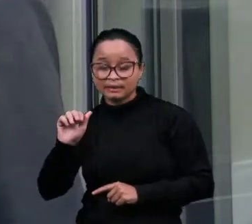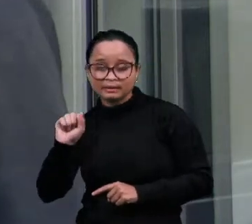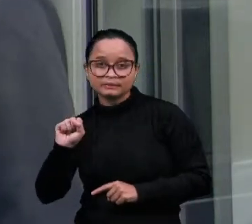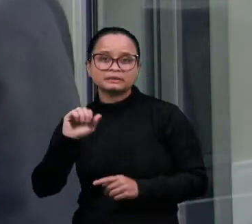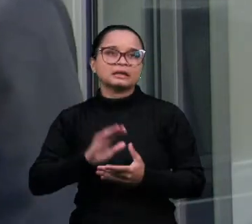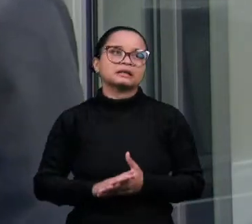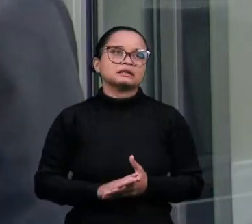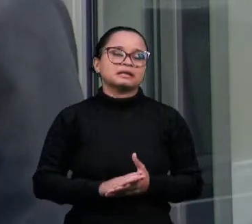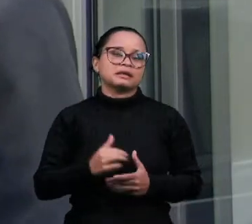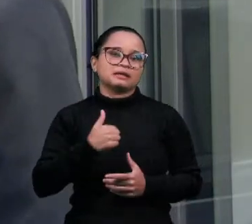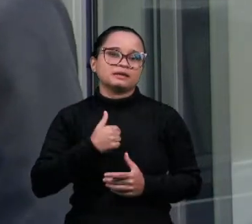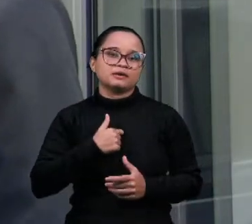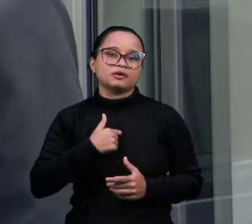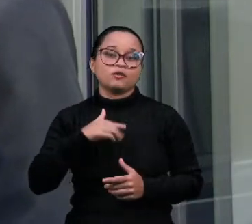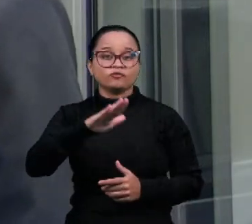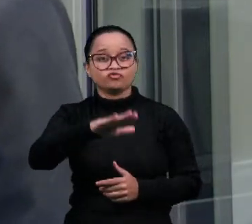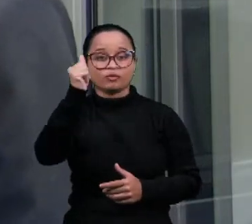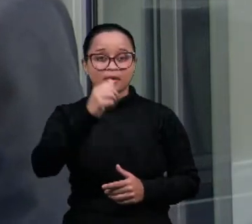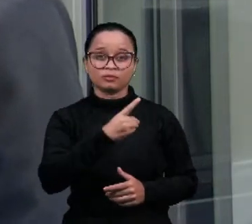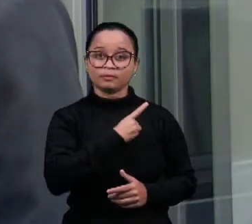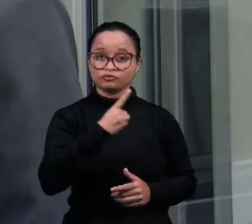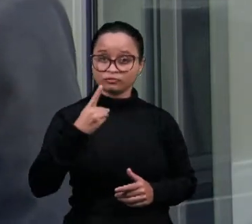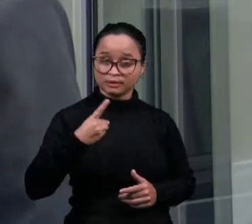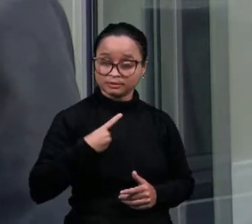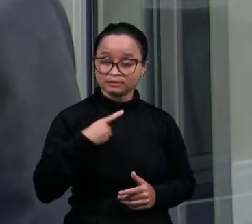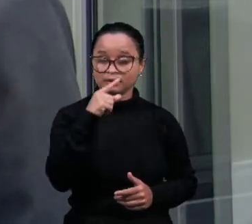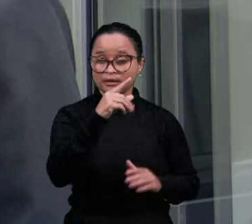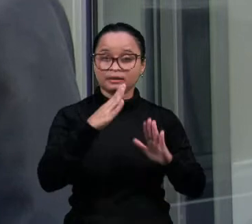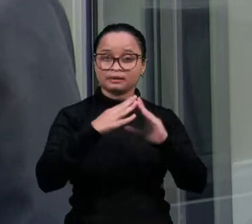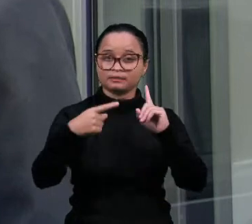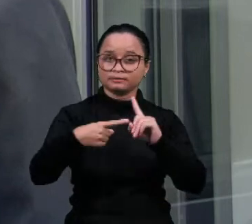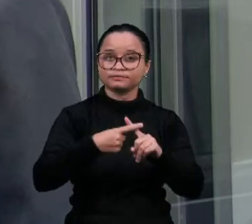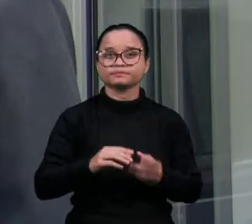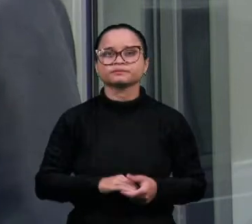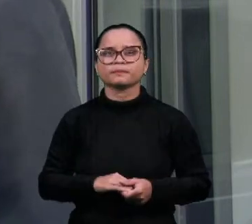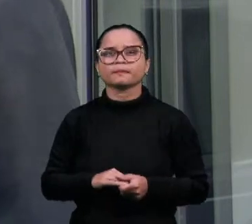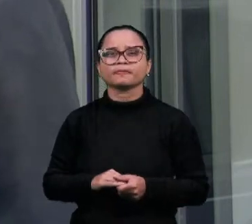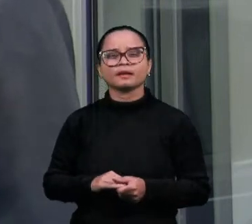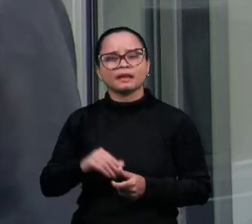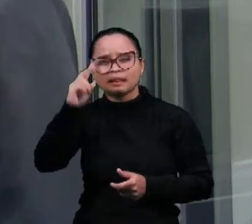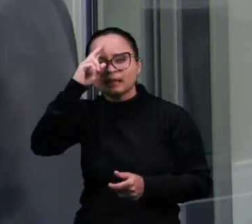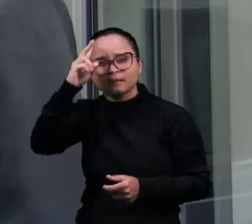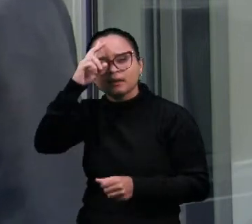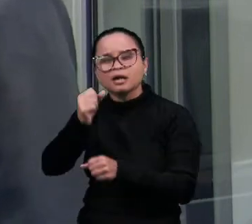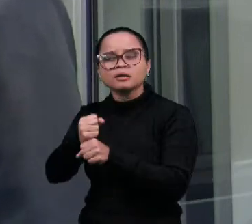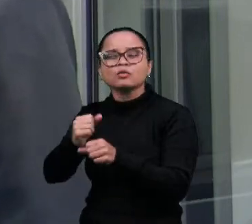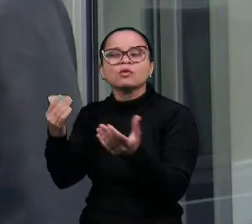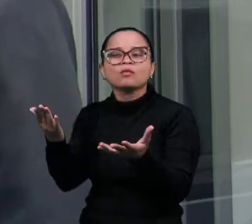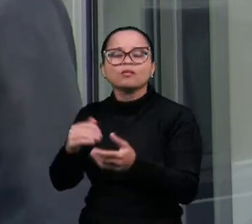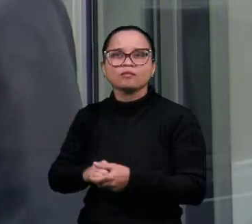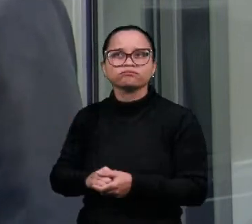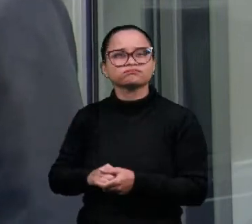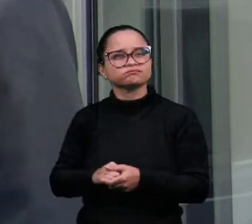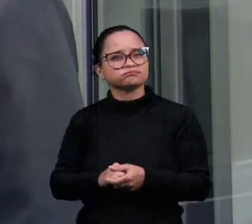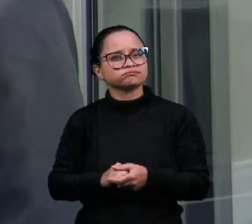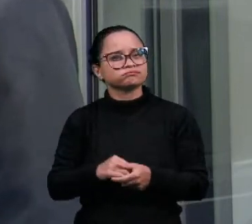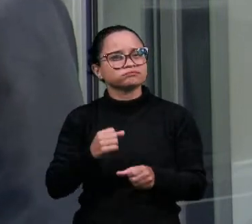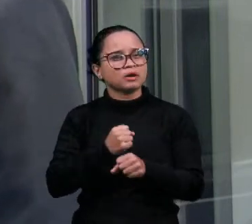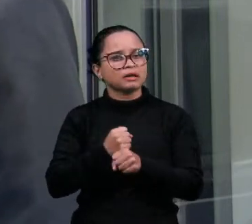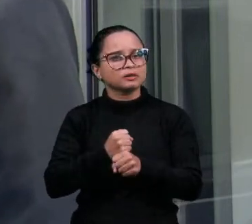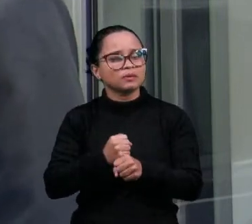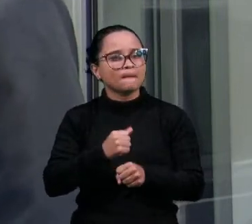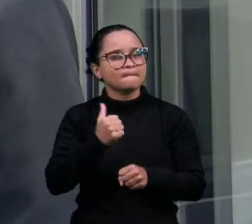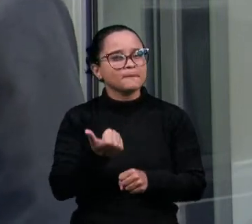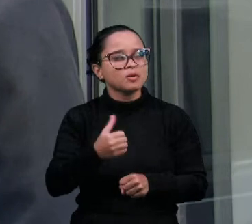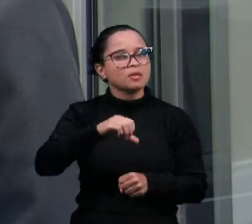Castanheiras, e algum tempo depois... Lembra o ano? Foi em